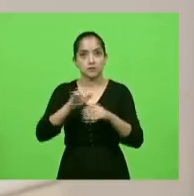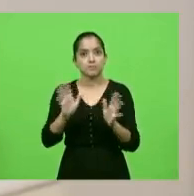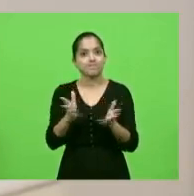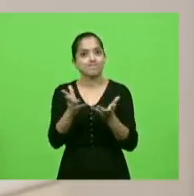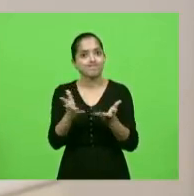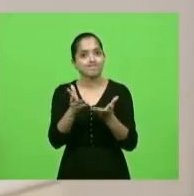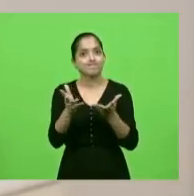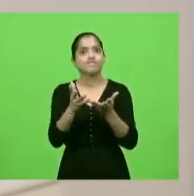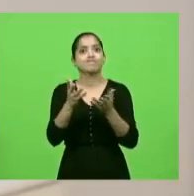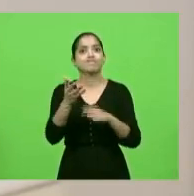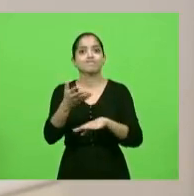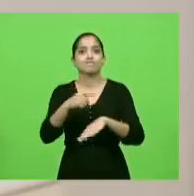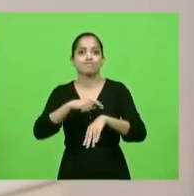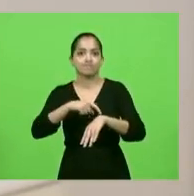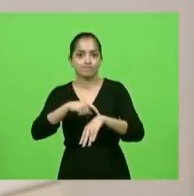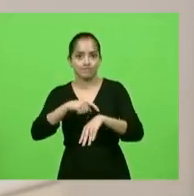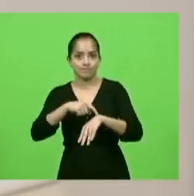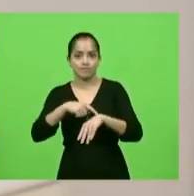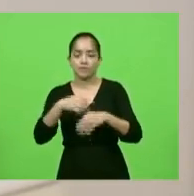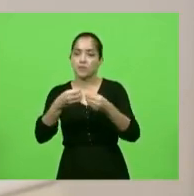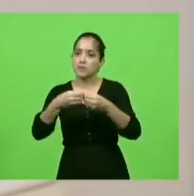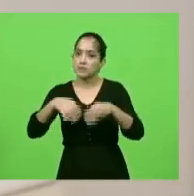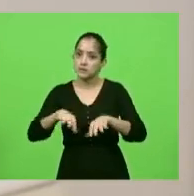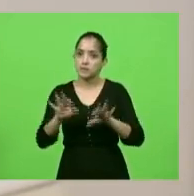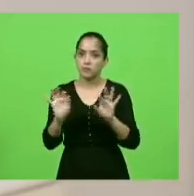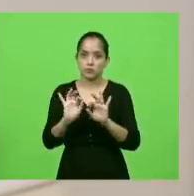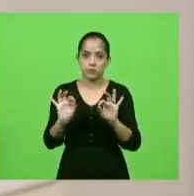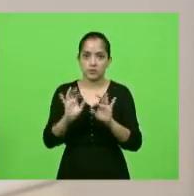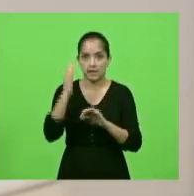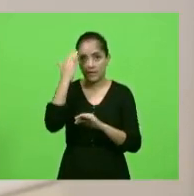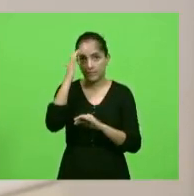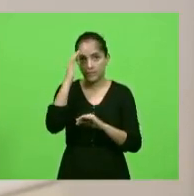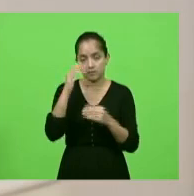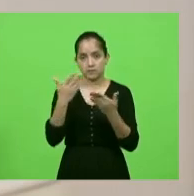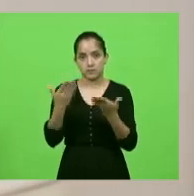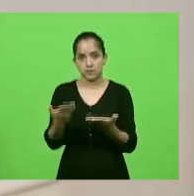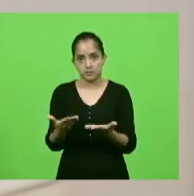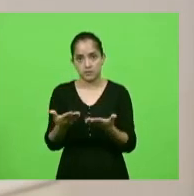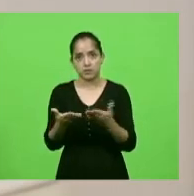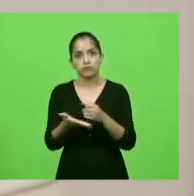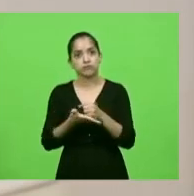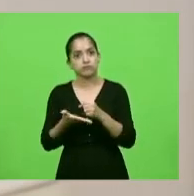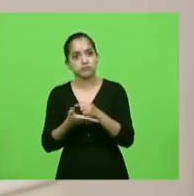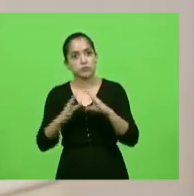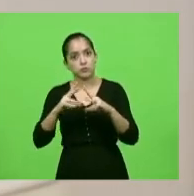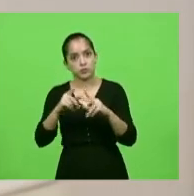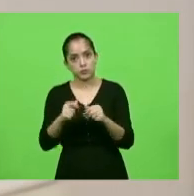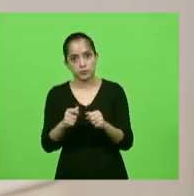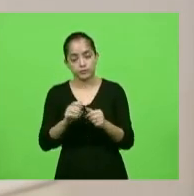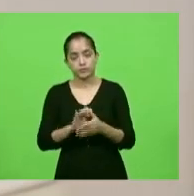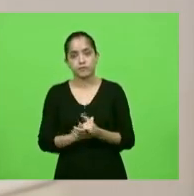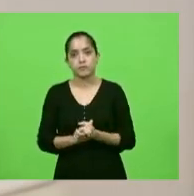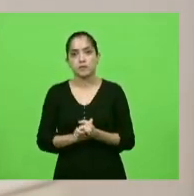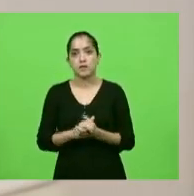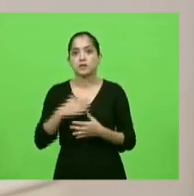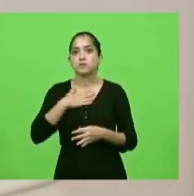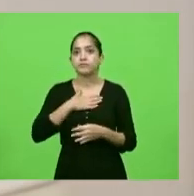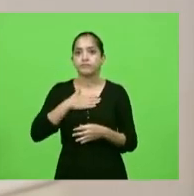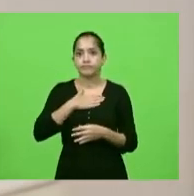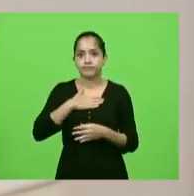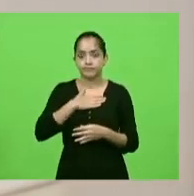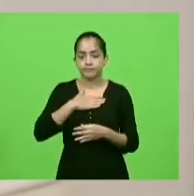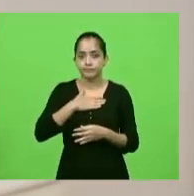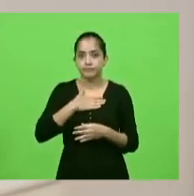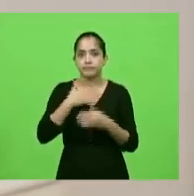tempo, sem, contudo, prejudicar a compreensão da fundamentação e do todo. Desejo, então, a todos uma